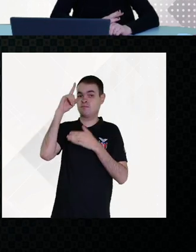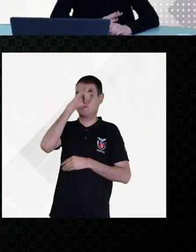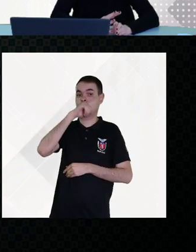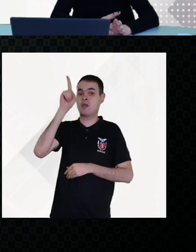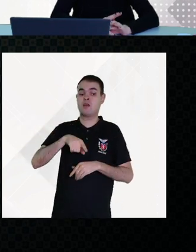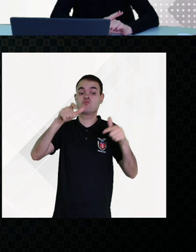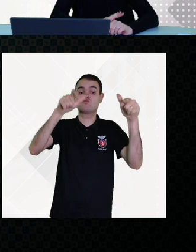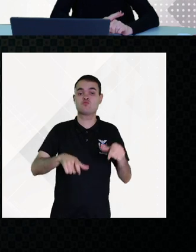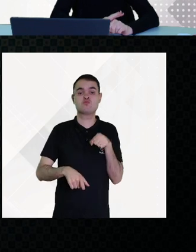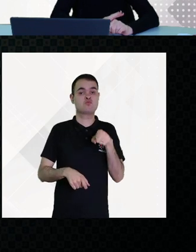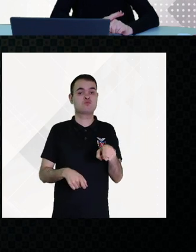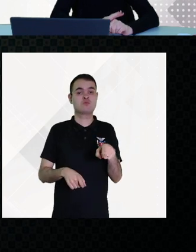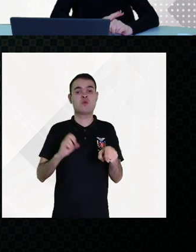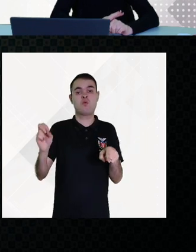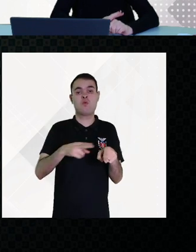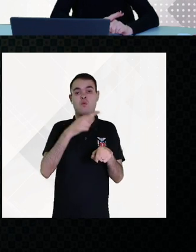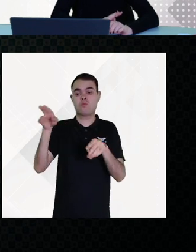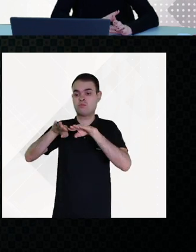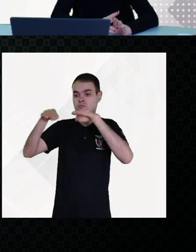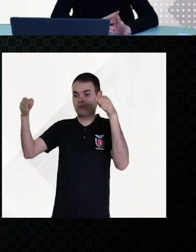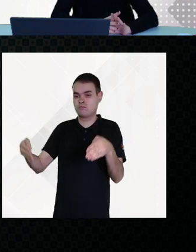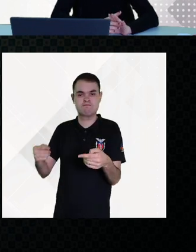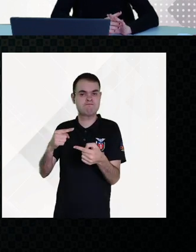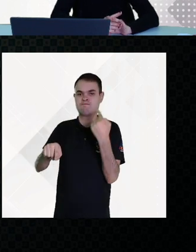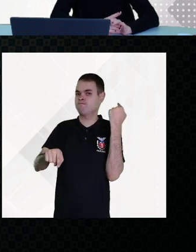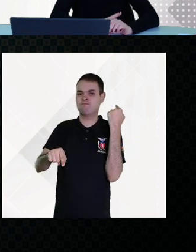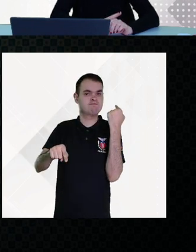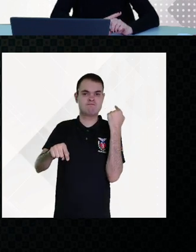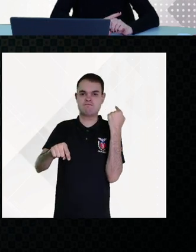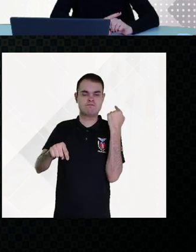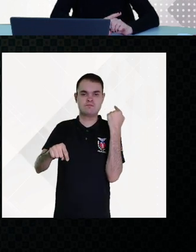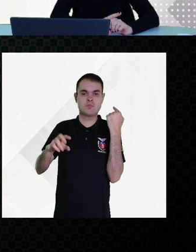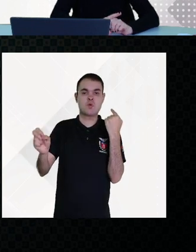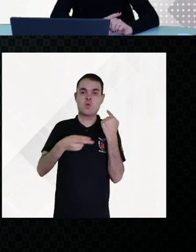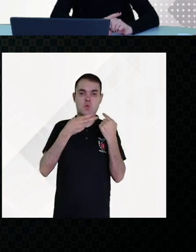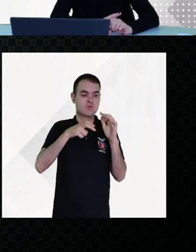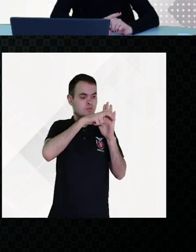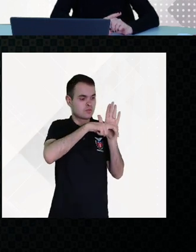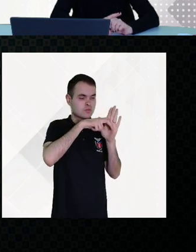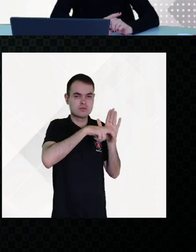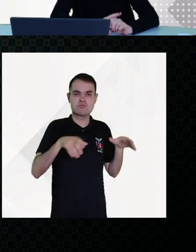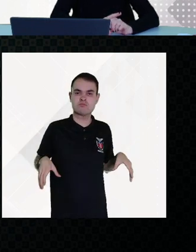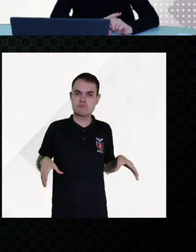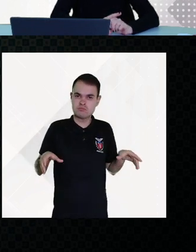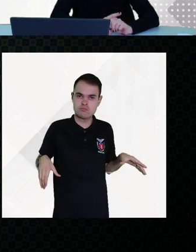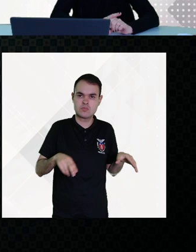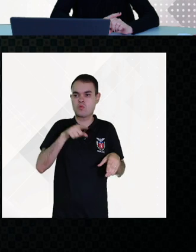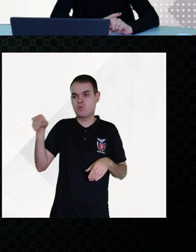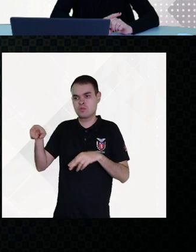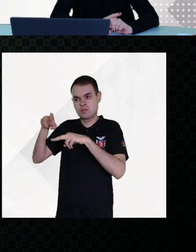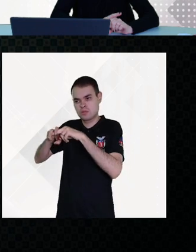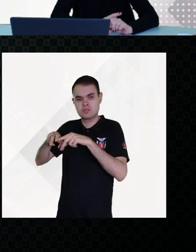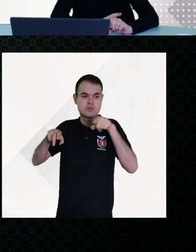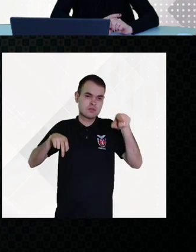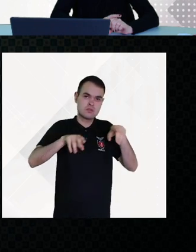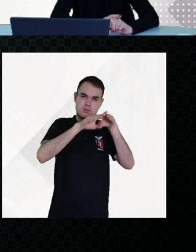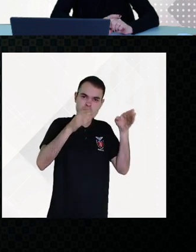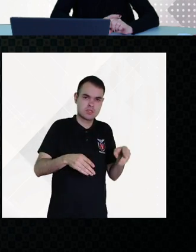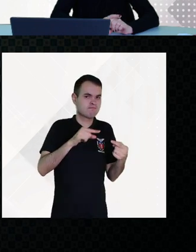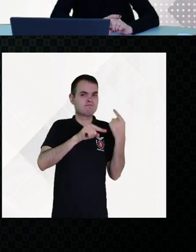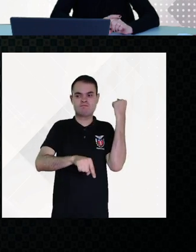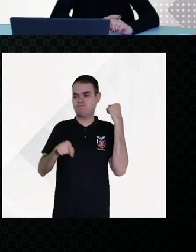ambiente, no mobiliário que não está adequado, nessa cadeira de roda, nessa cadeira, nessa mesa que não